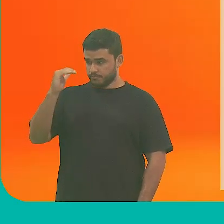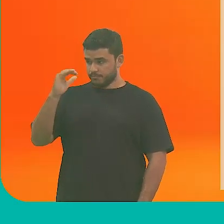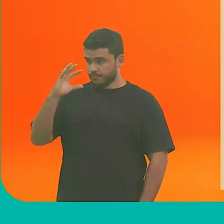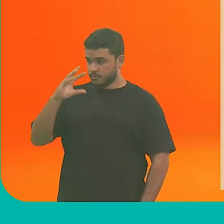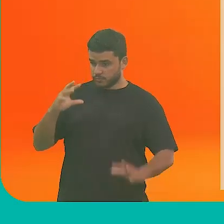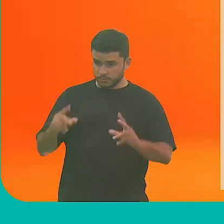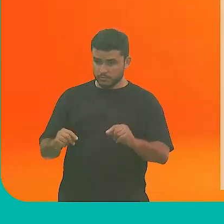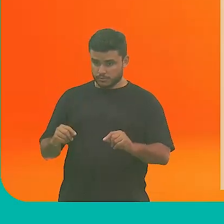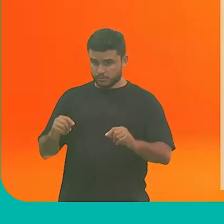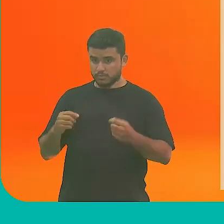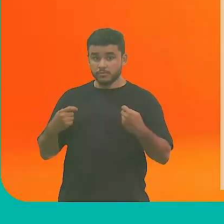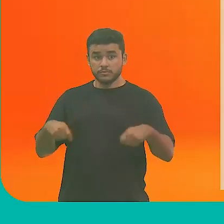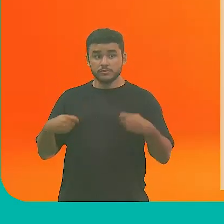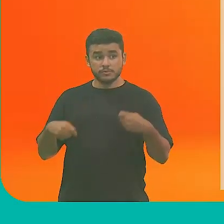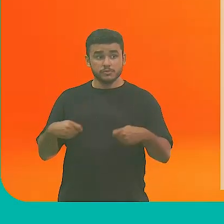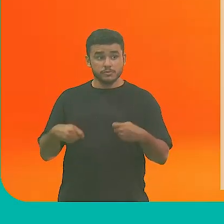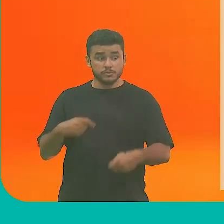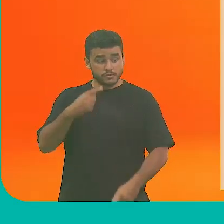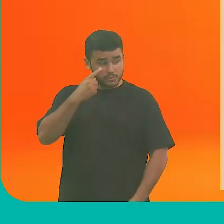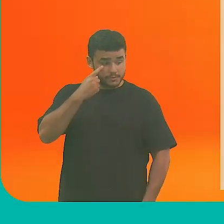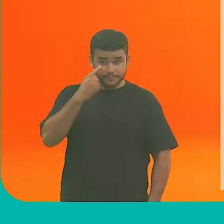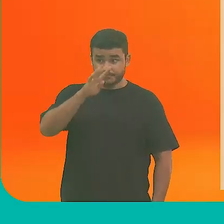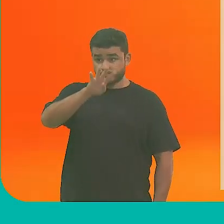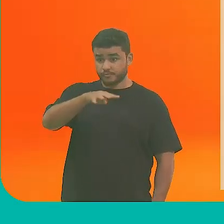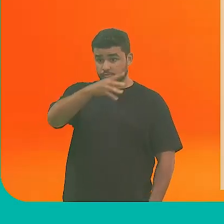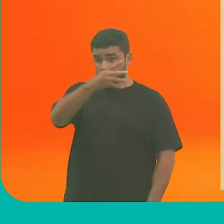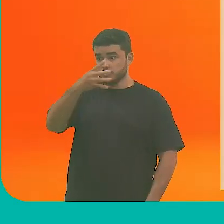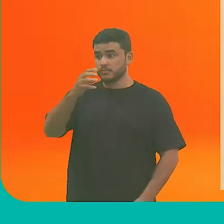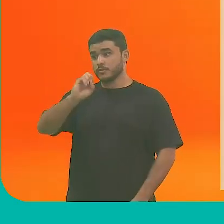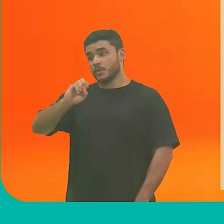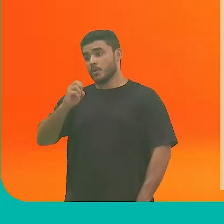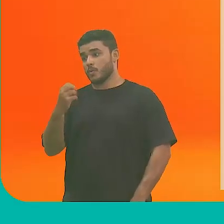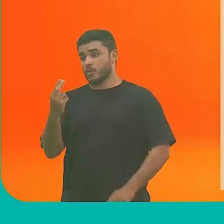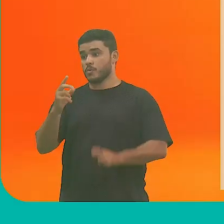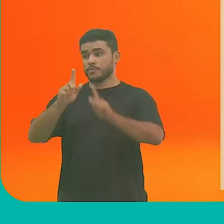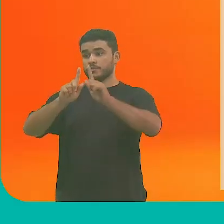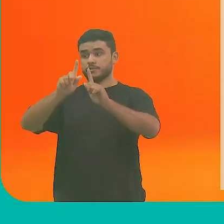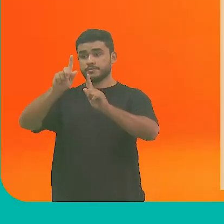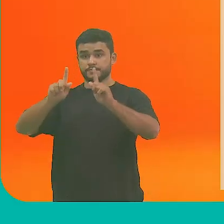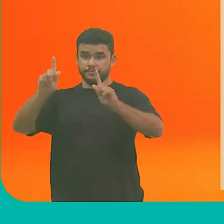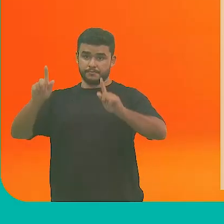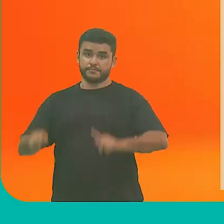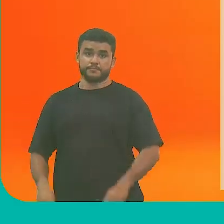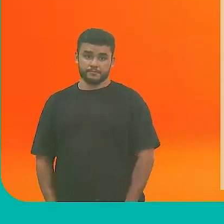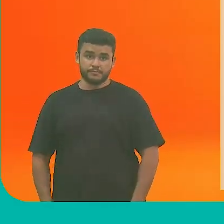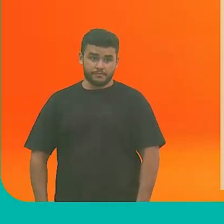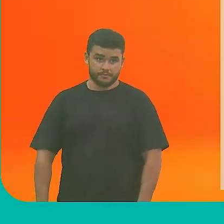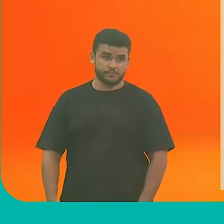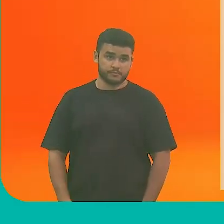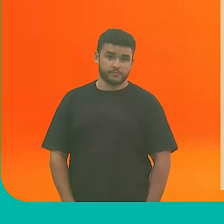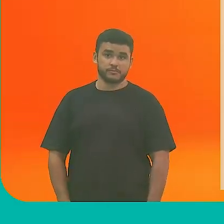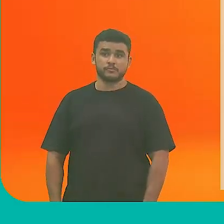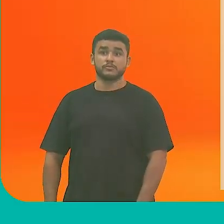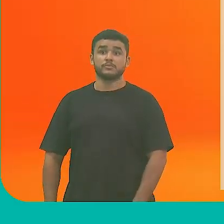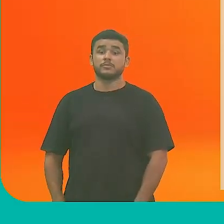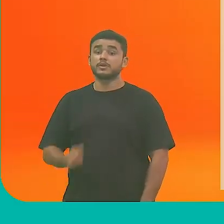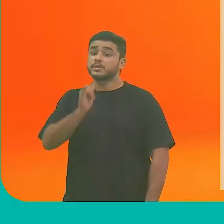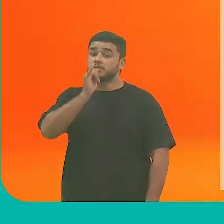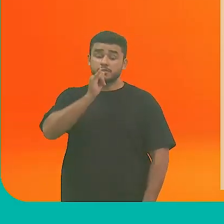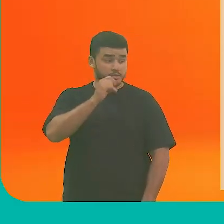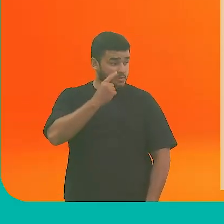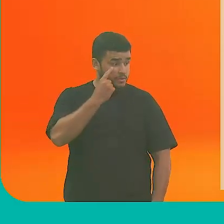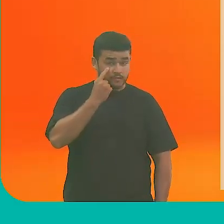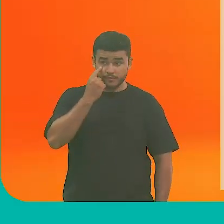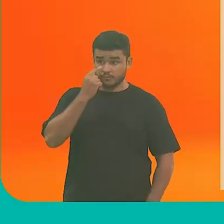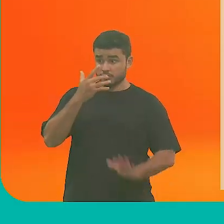com dados apresentados em tabelas ou gráficos. Ou seja, o item